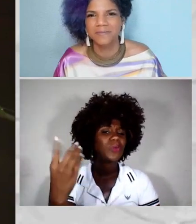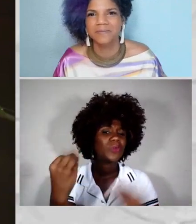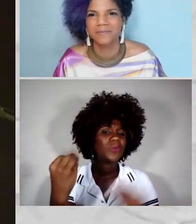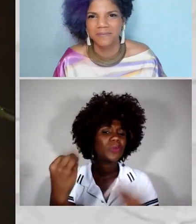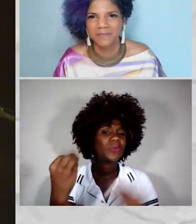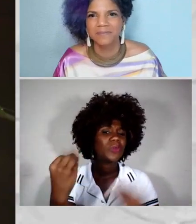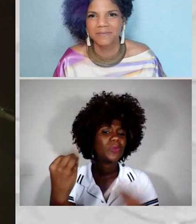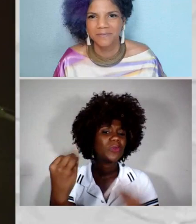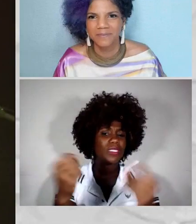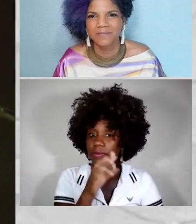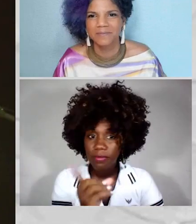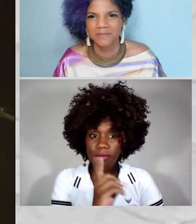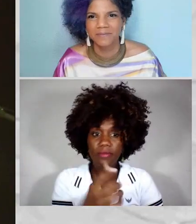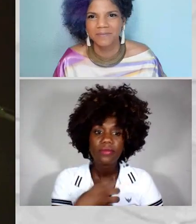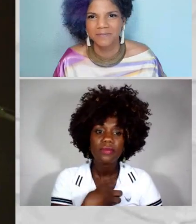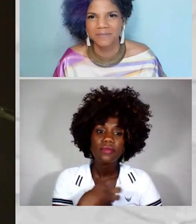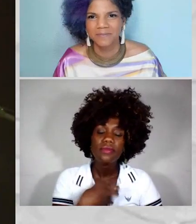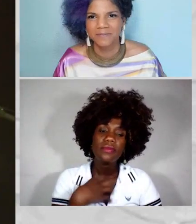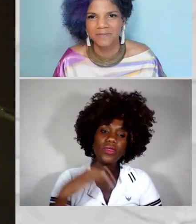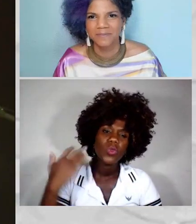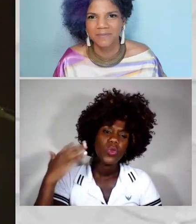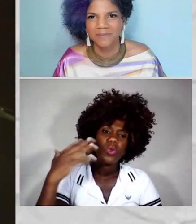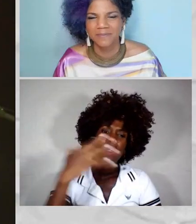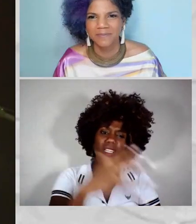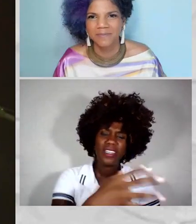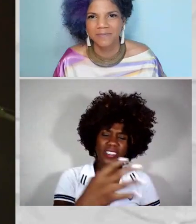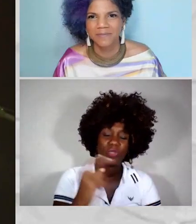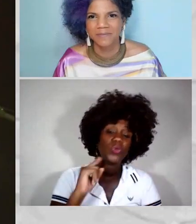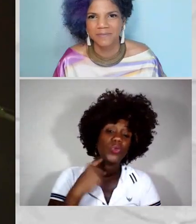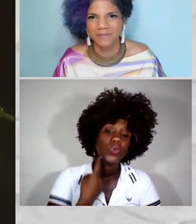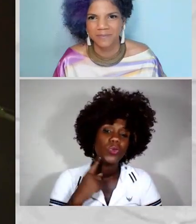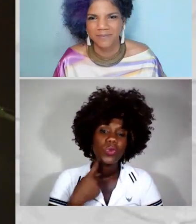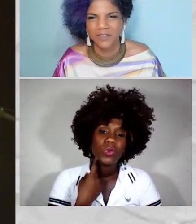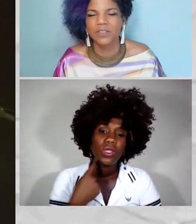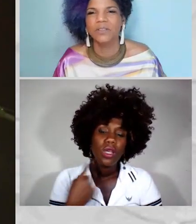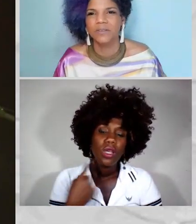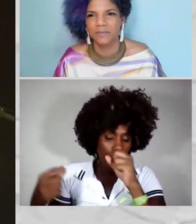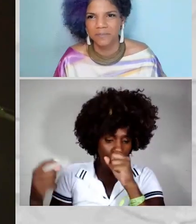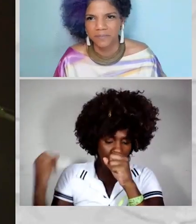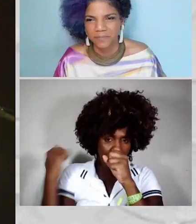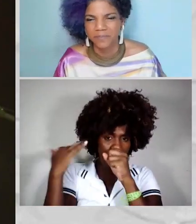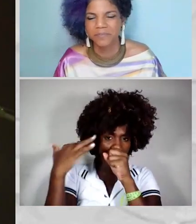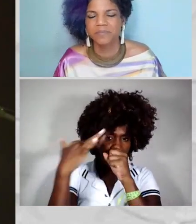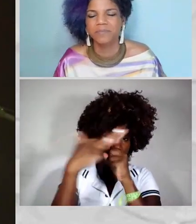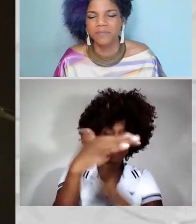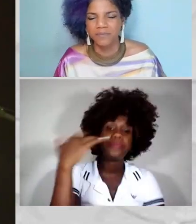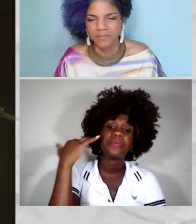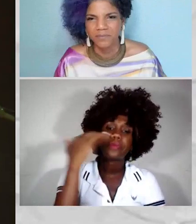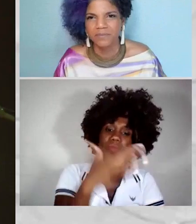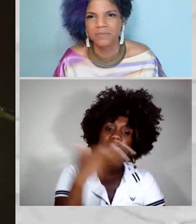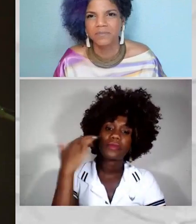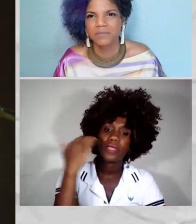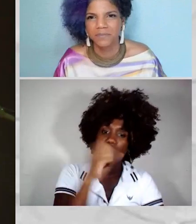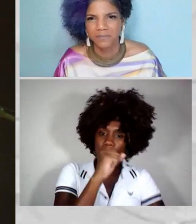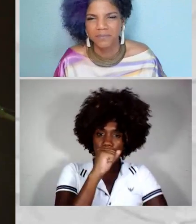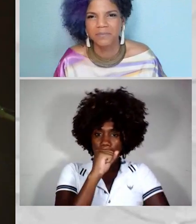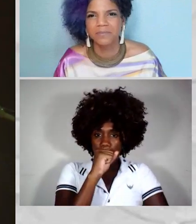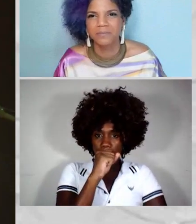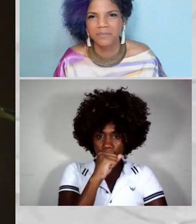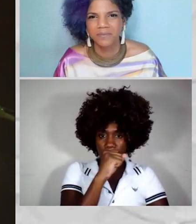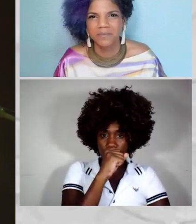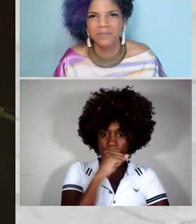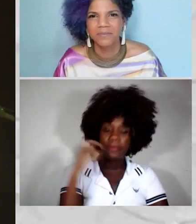muito, ela chega poluída sonoramente, assim, se ela chega muito alta. Então, né? Então, eu acho que a música